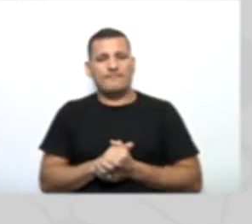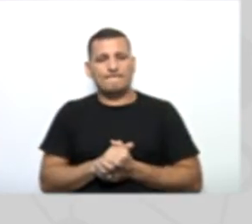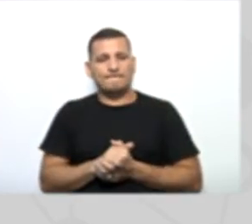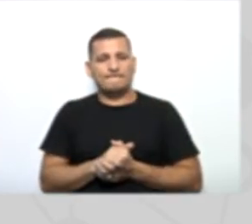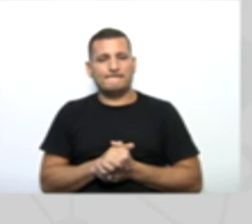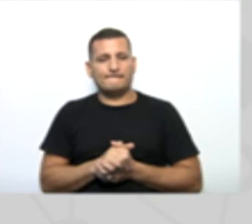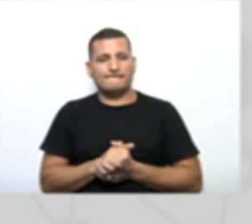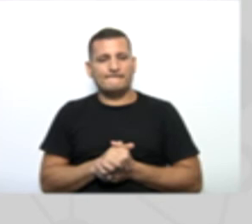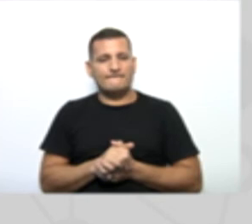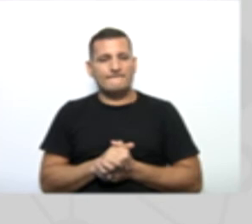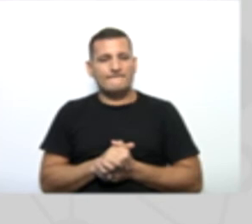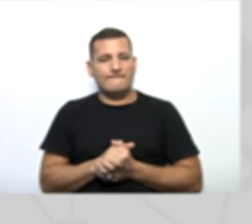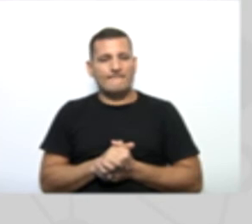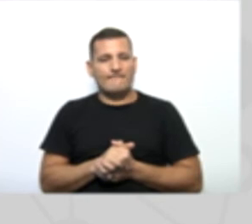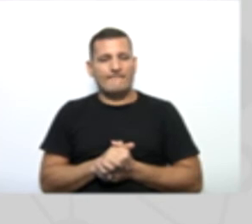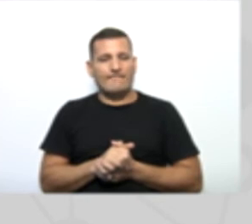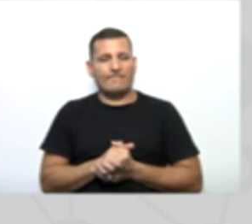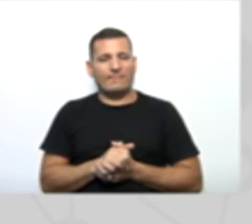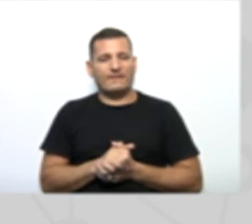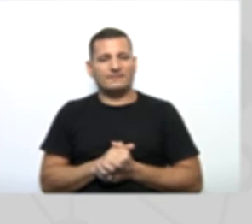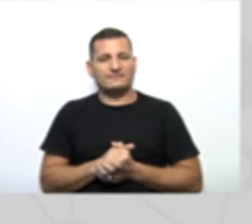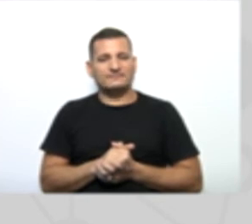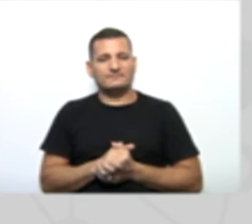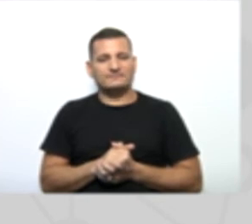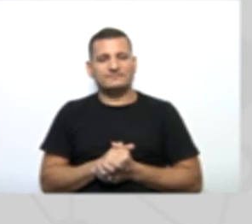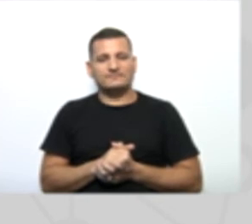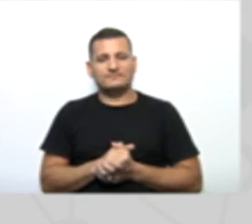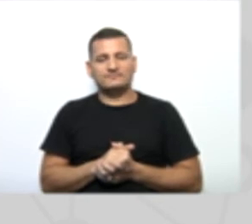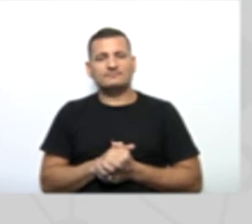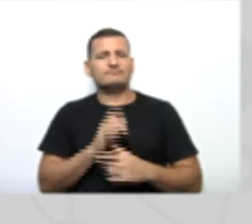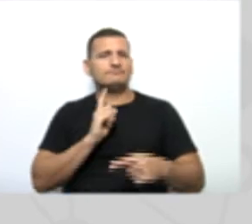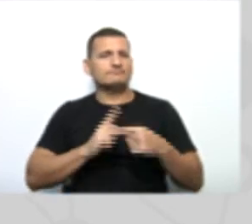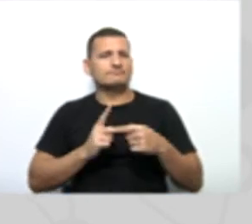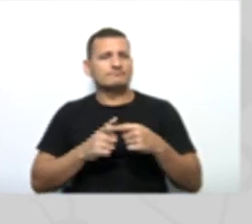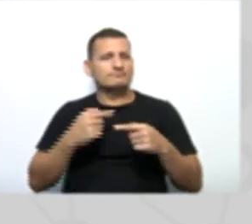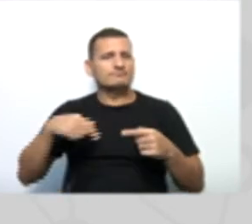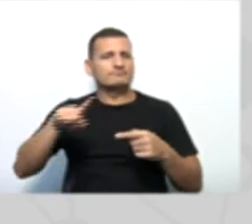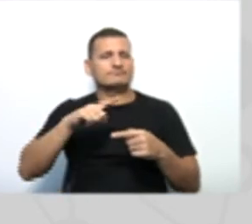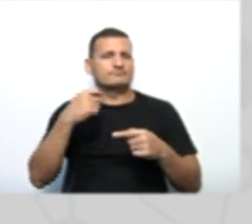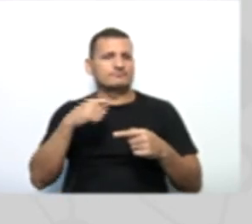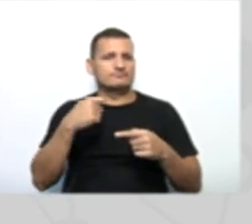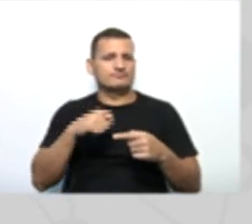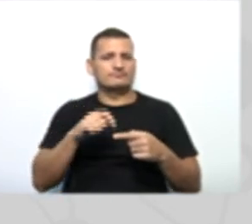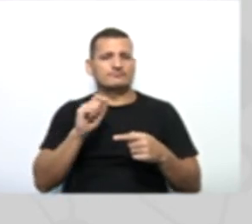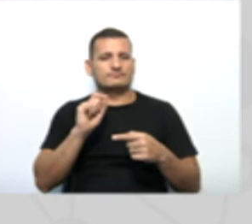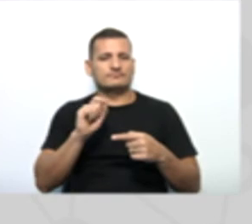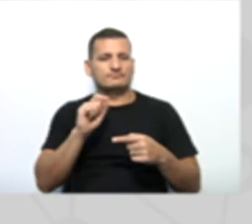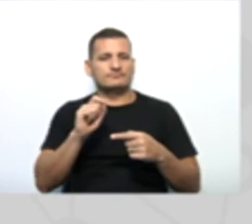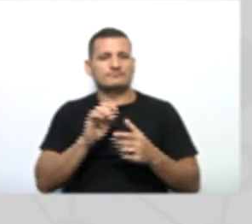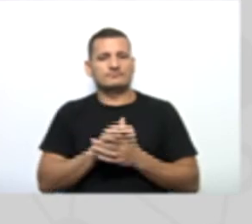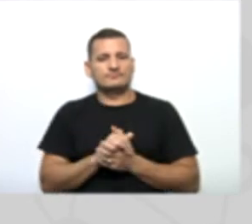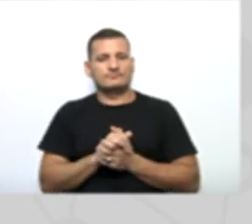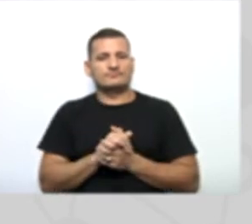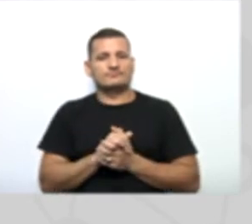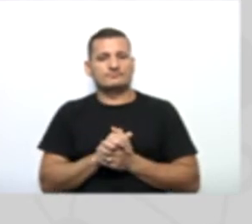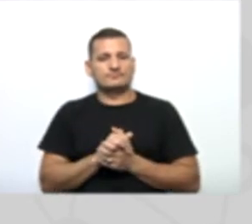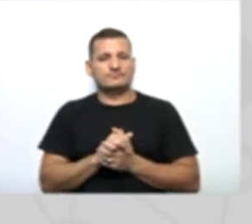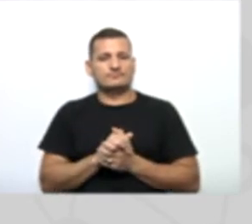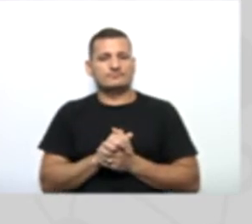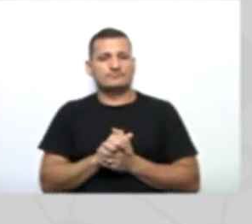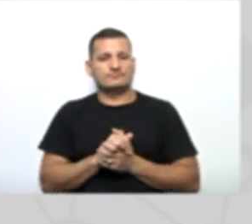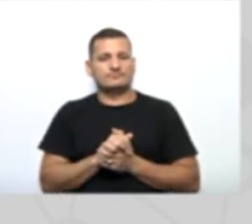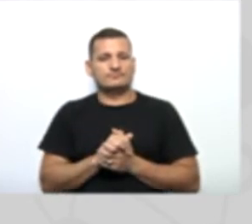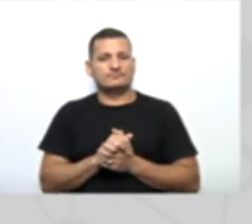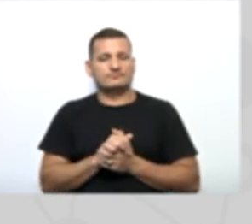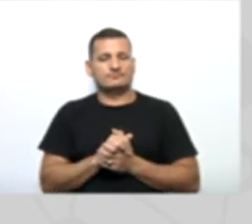da apostila, do material que nós enviamos. Ó. Por que devemos seguir cada dica e qual o impacto que isso causa